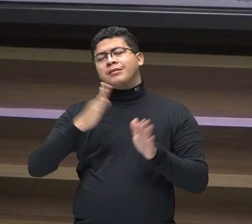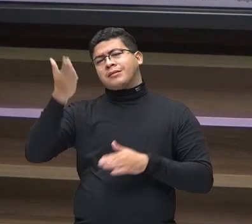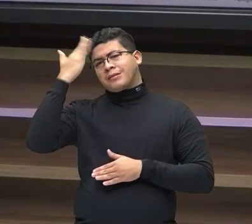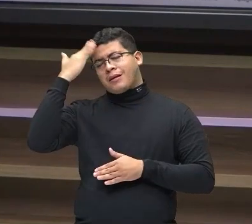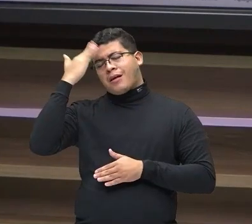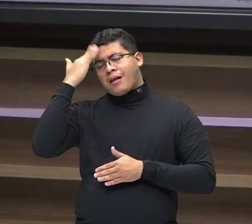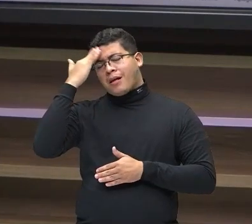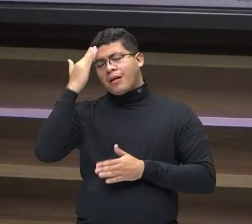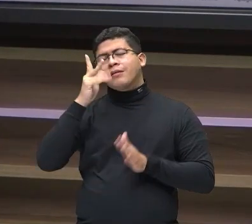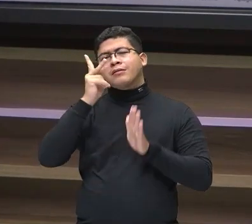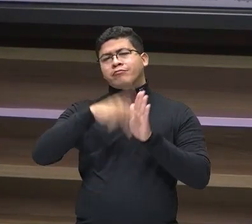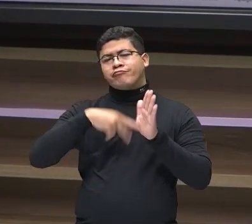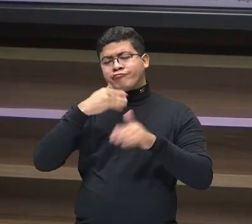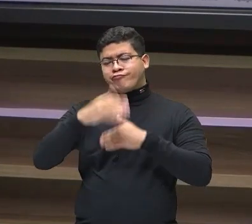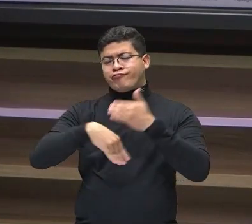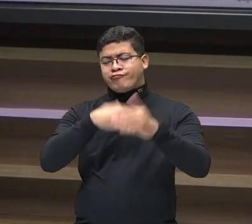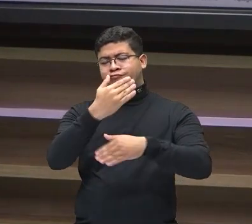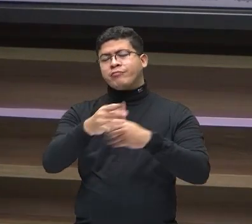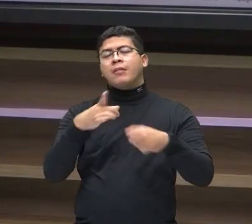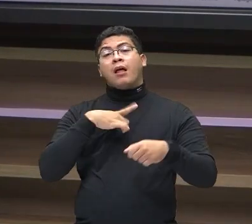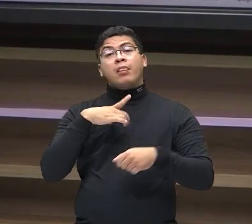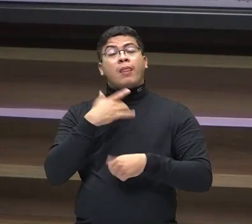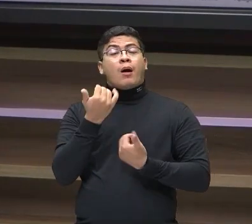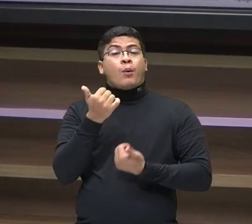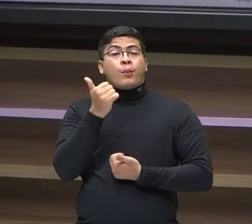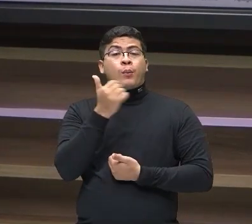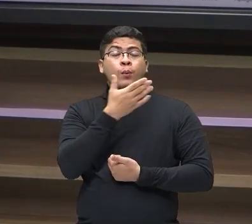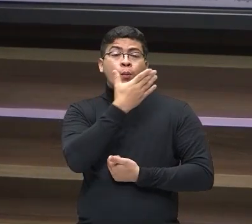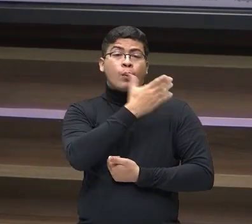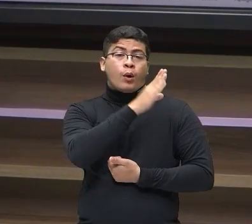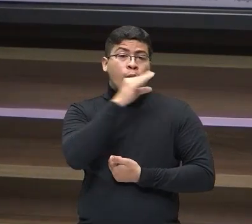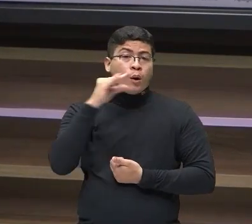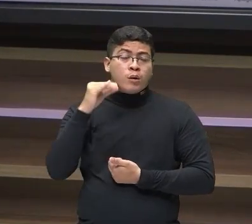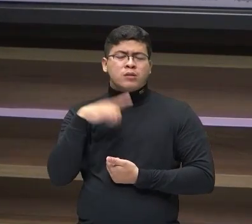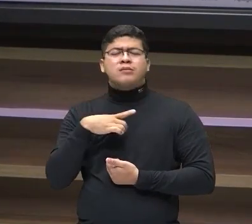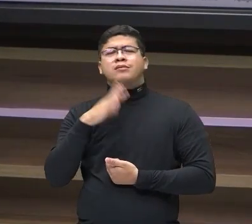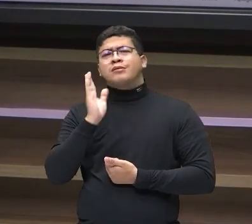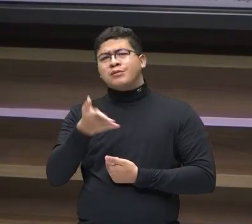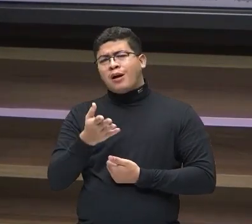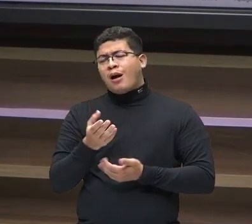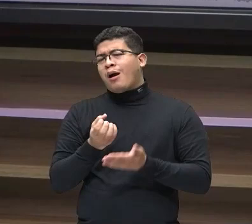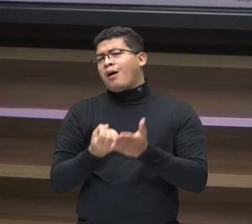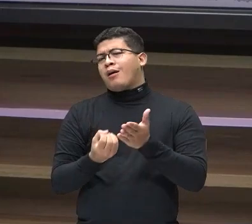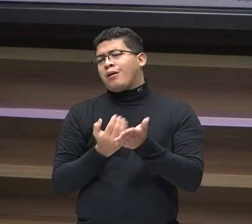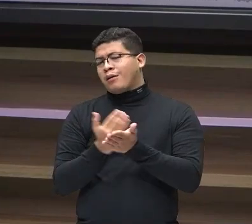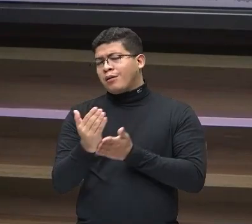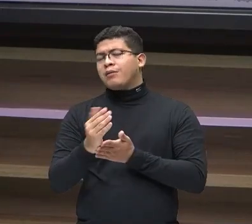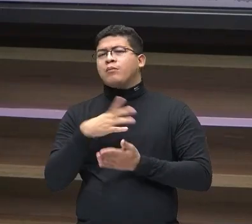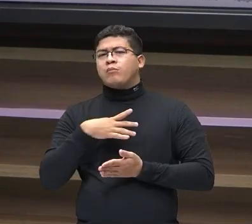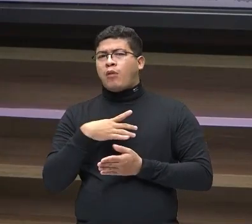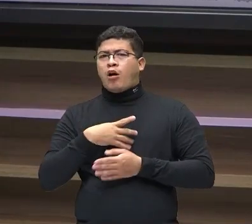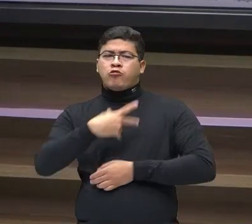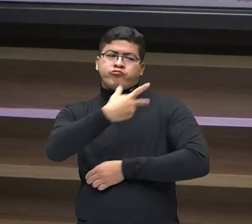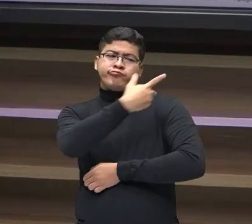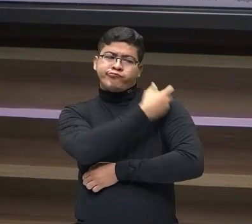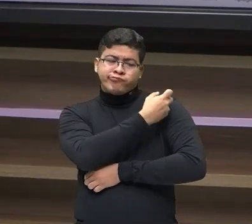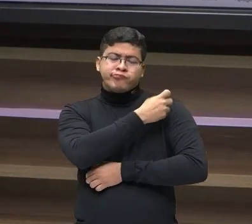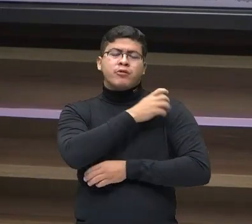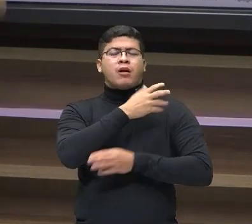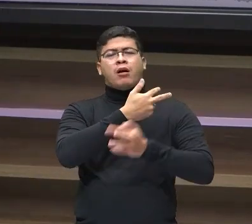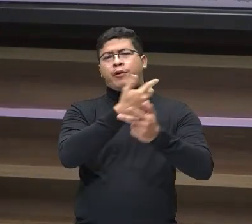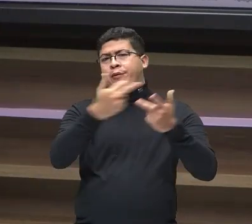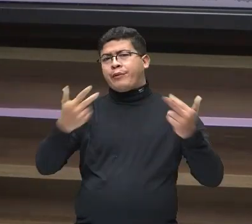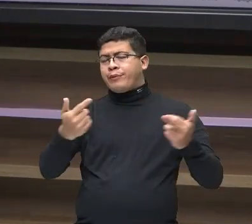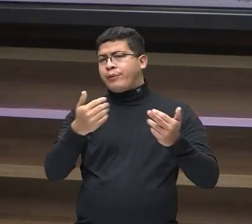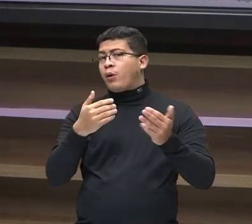nosso plano de vacinação, A criança ali, ela já começa tomando várias vacinas para eliminar diversas doenças já no início